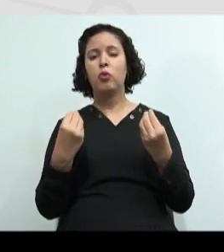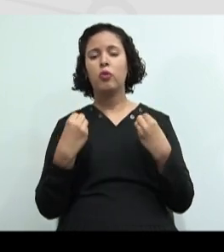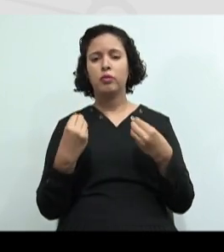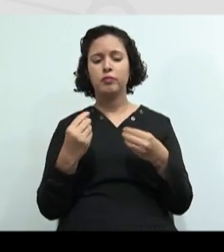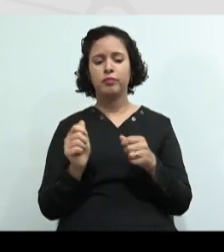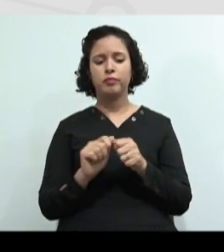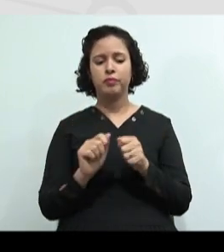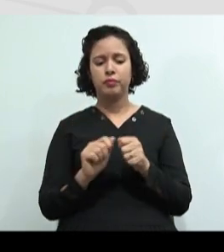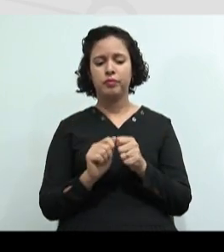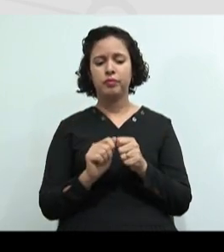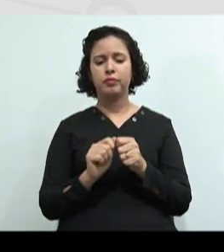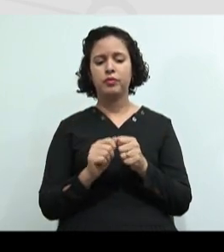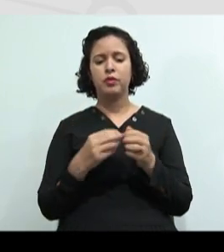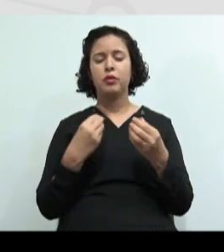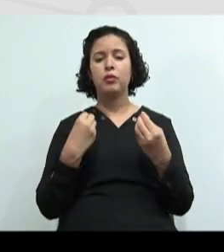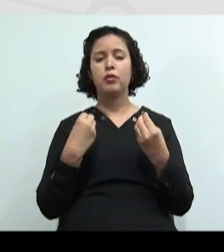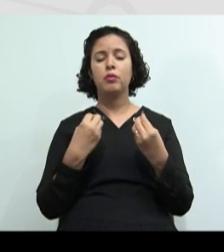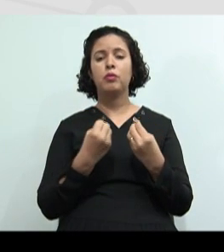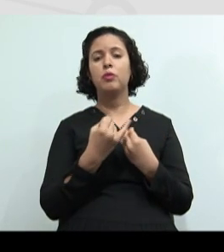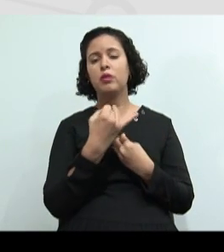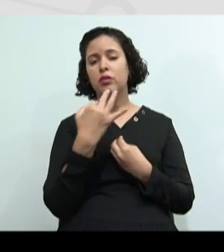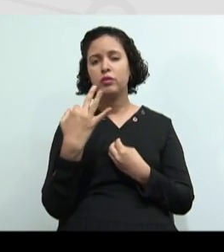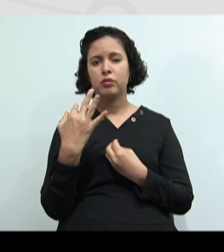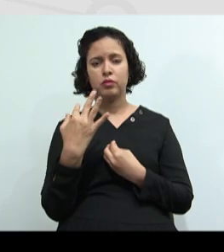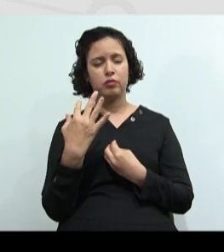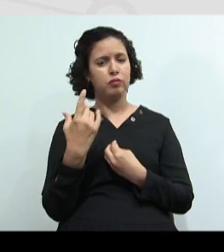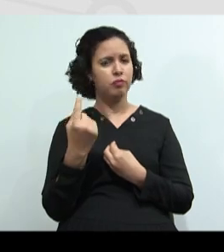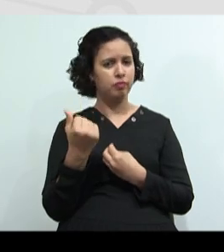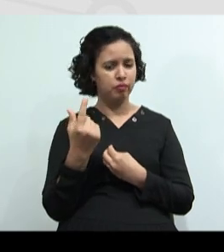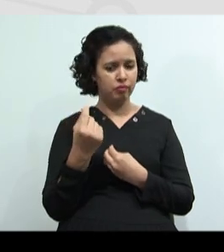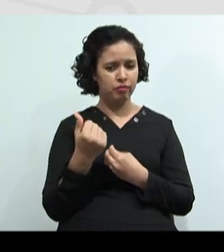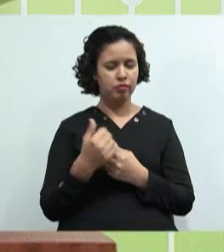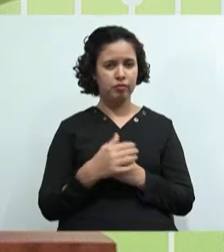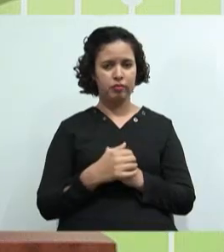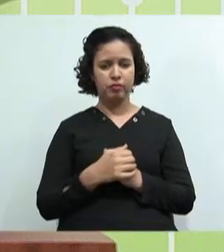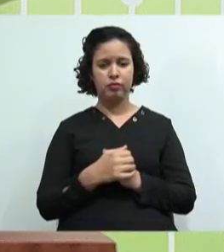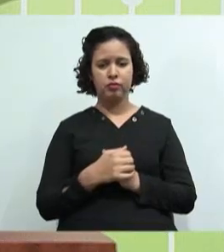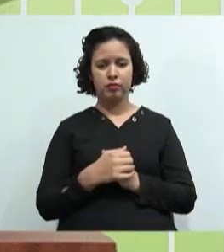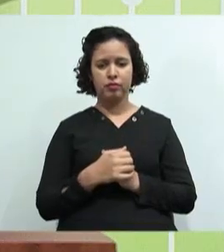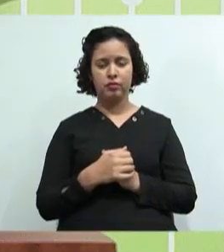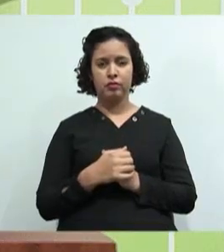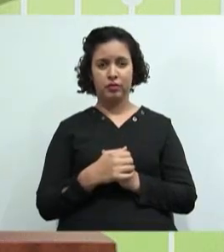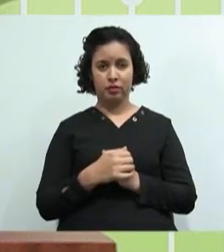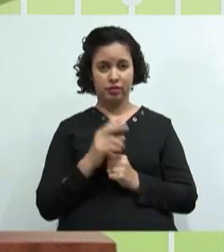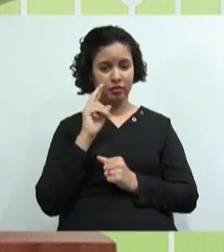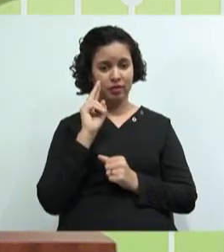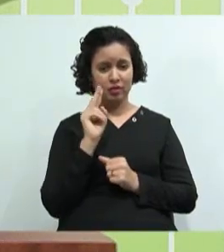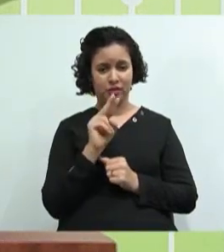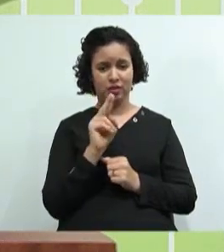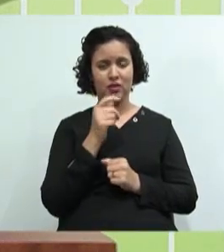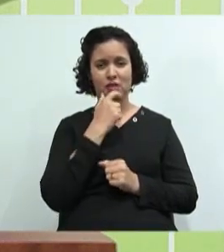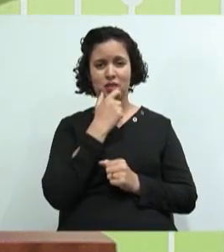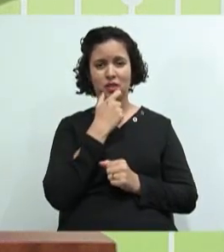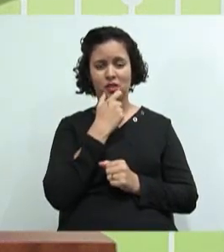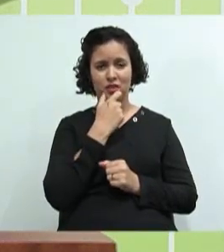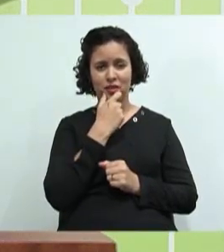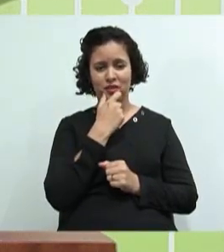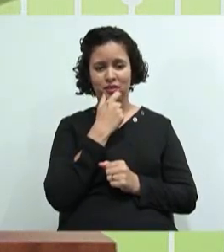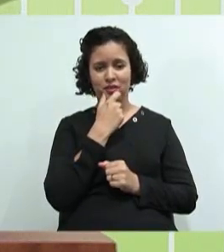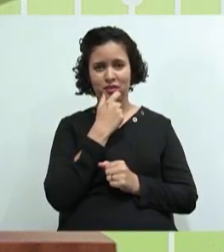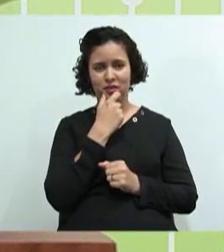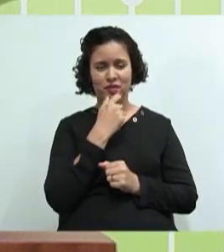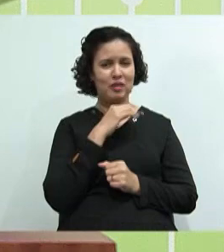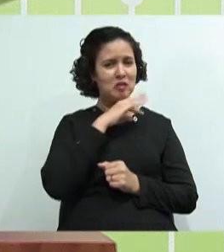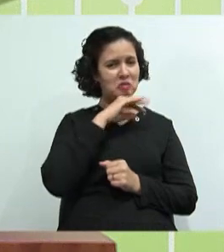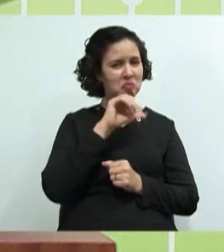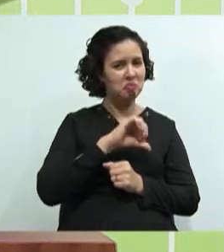feito, e how much, quanto vai custar. Ei, meu querido, olha aqui para mim, né, você viu meu inglês aí, né? Até que não está tão